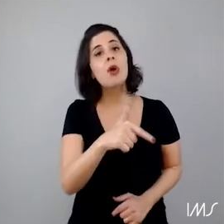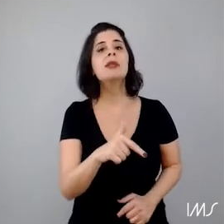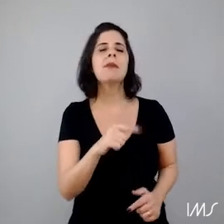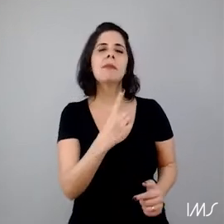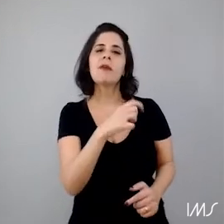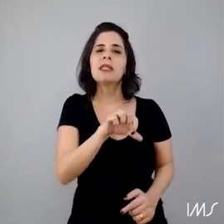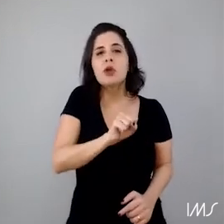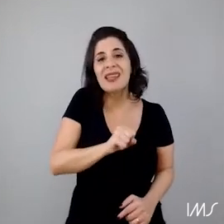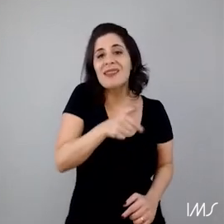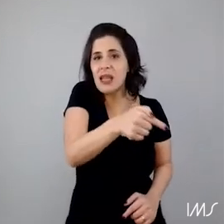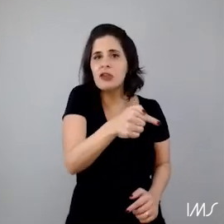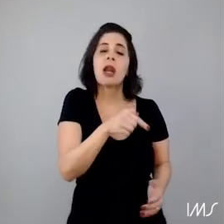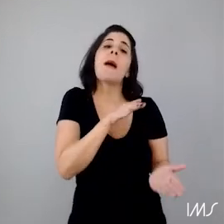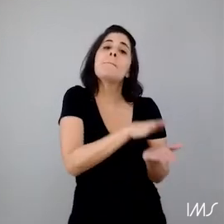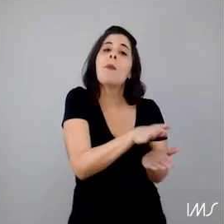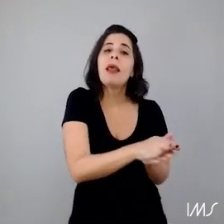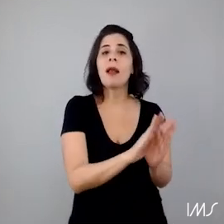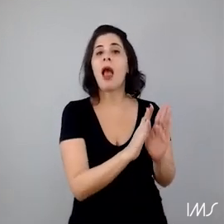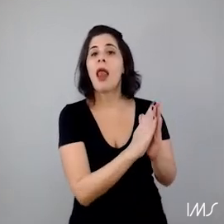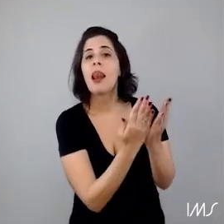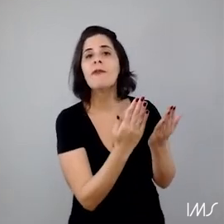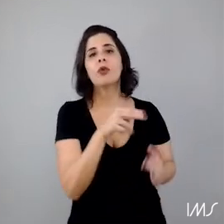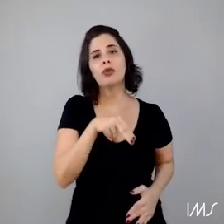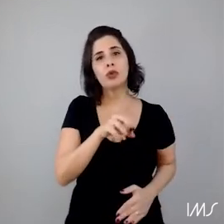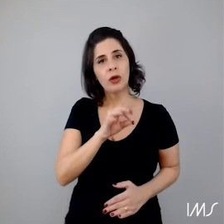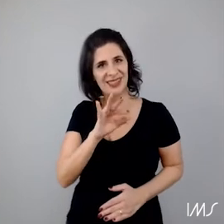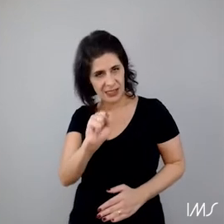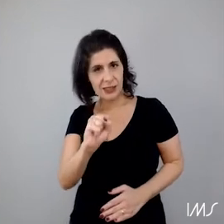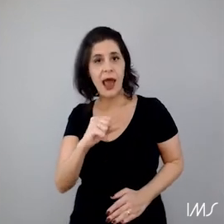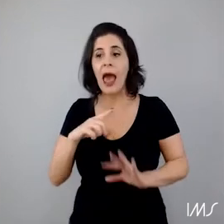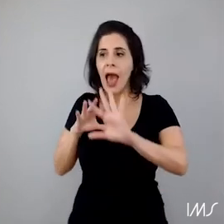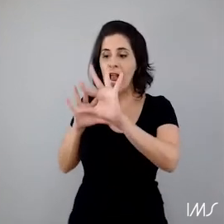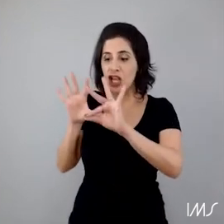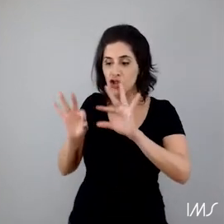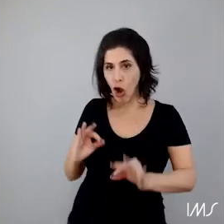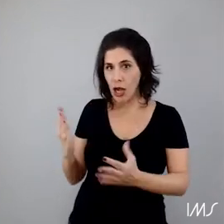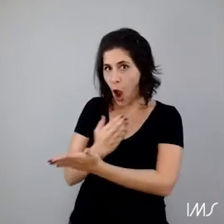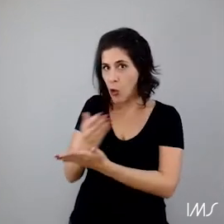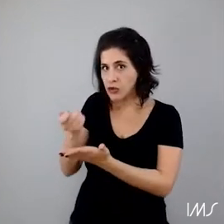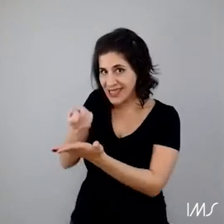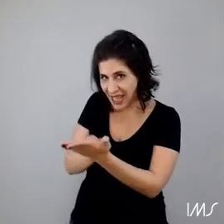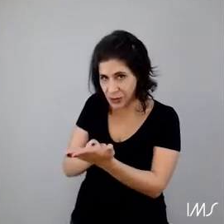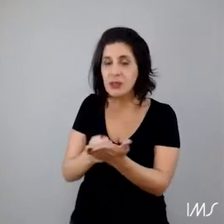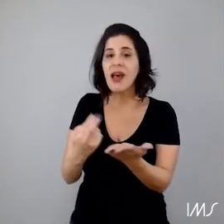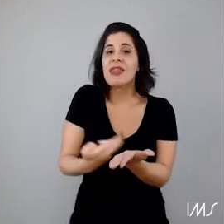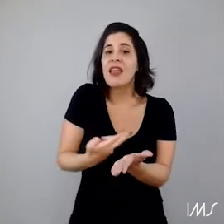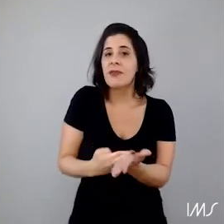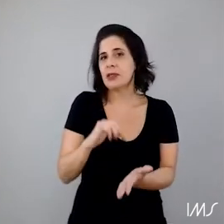reunindo uma seleção de textos extraídos de suas matérias na revista